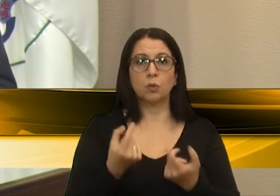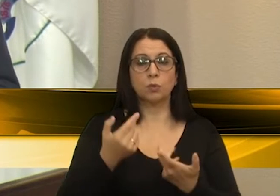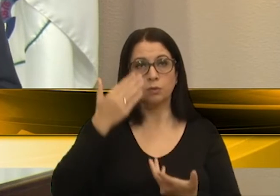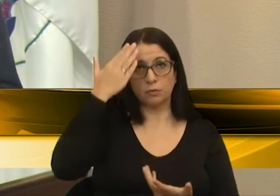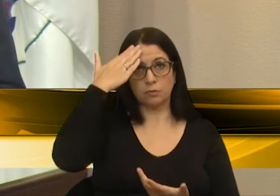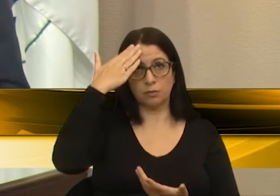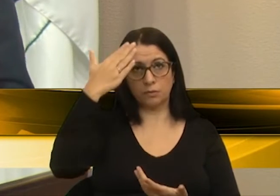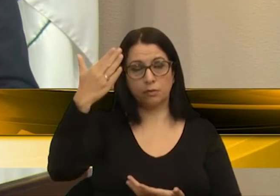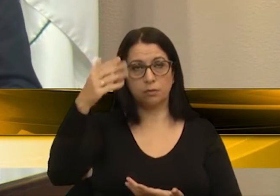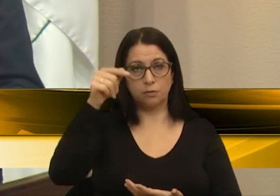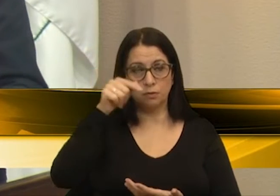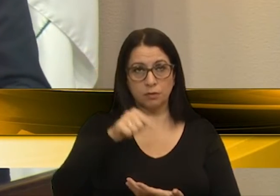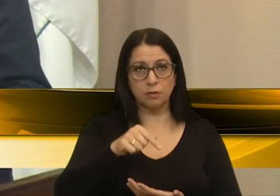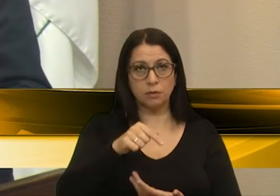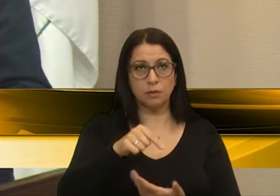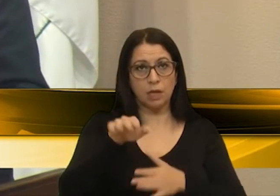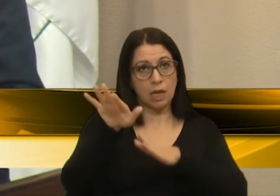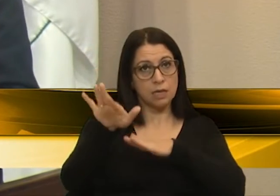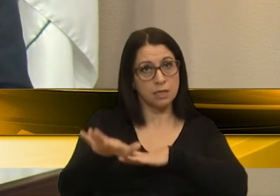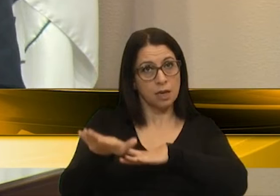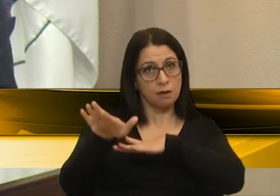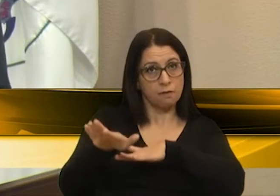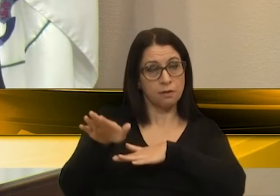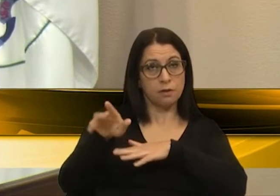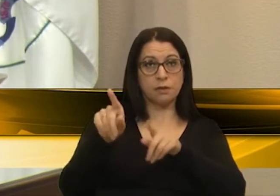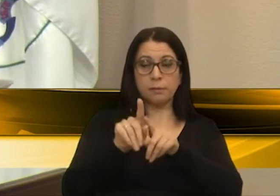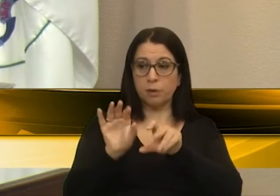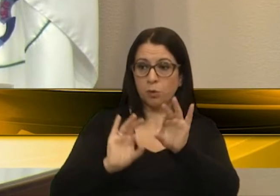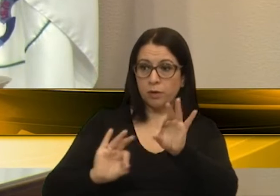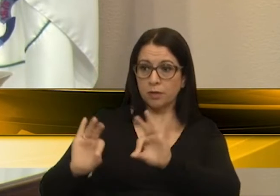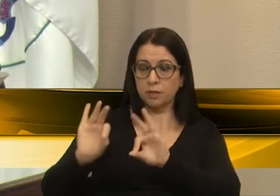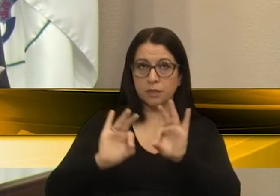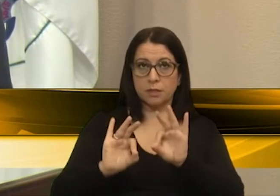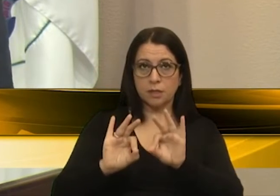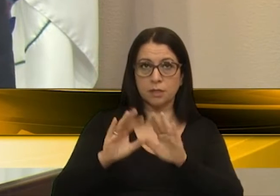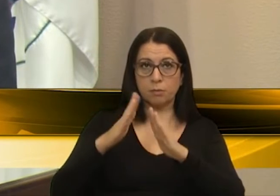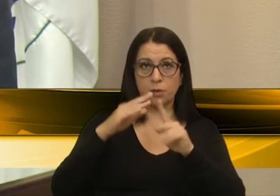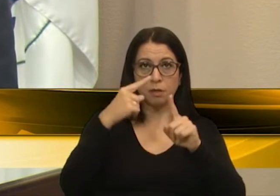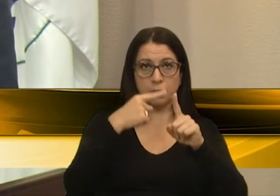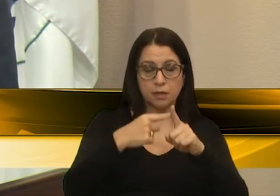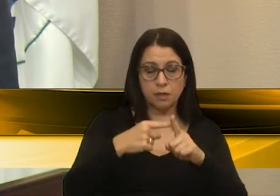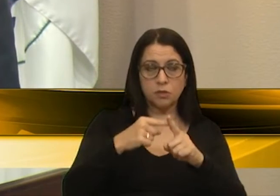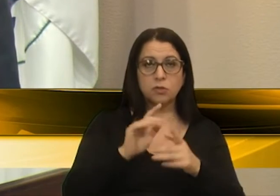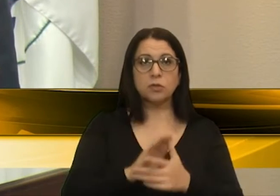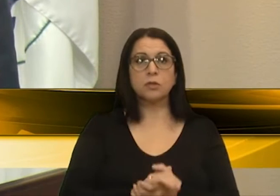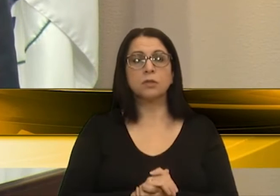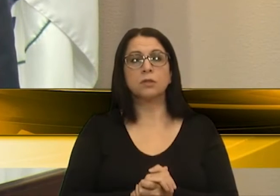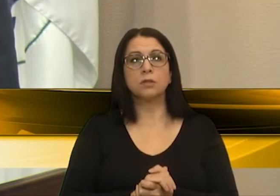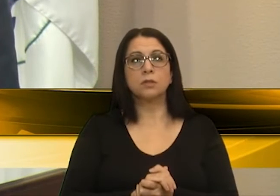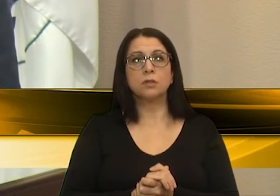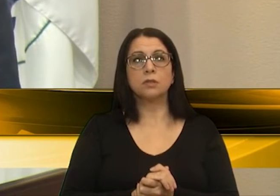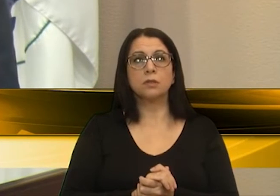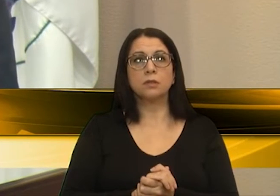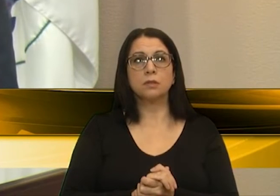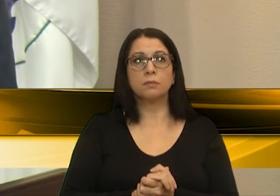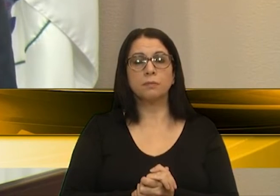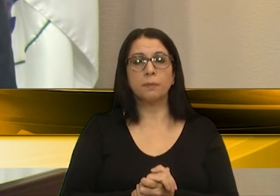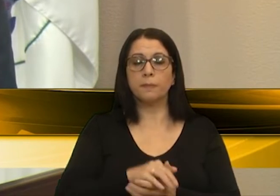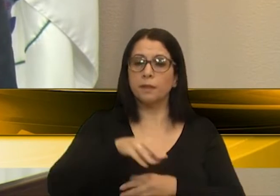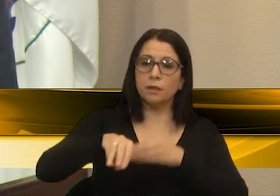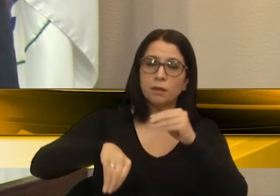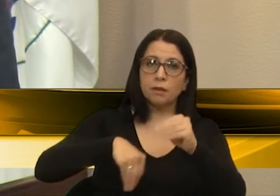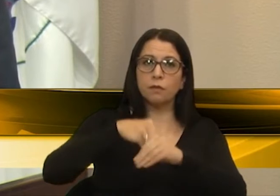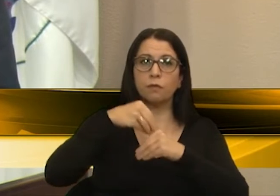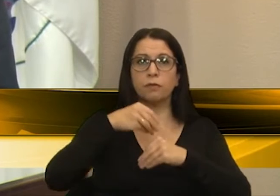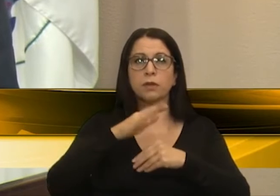agradecimentos. Essa Via Sacra, além de ser organizado pela diocese, pela igreja, né, sobretudo